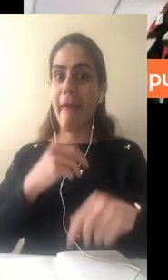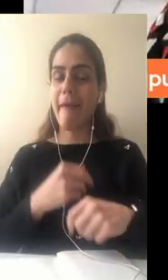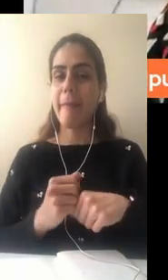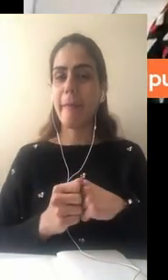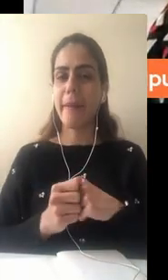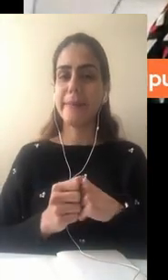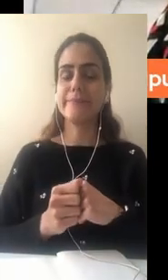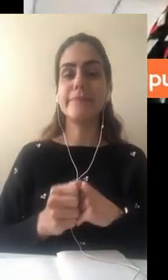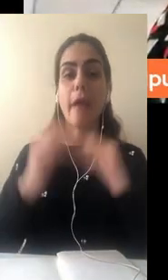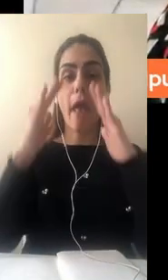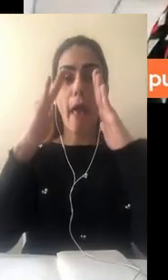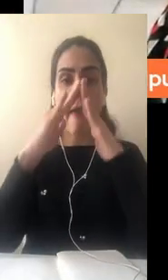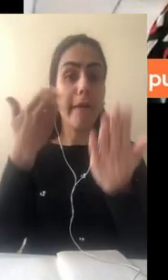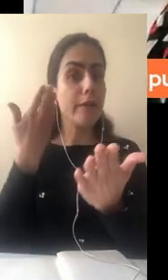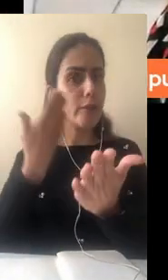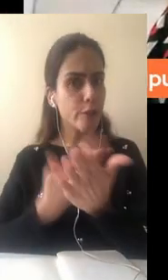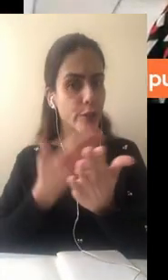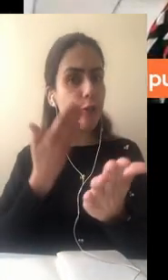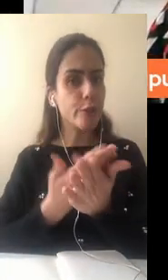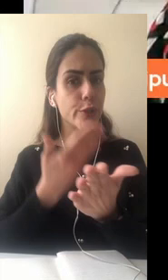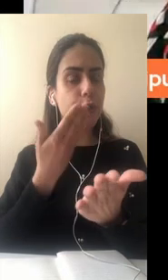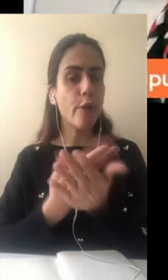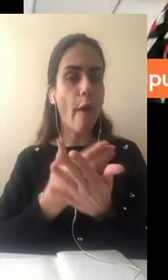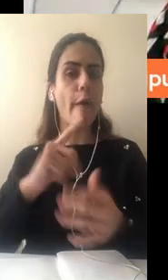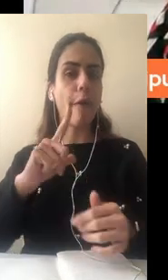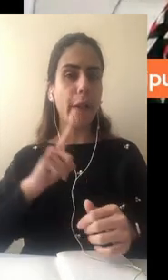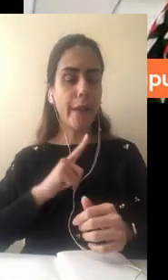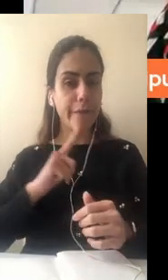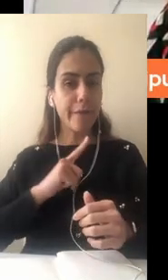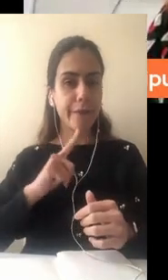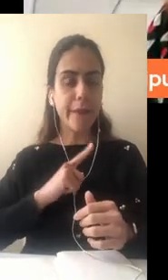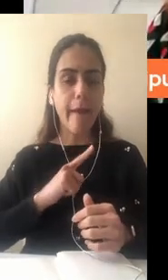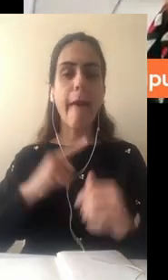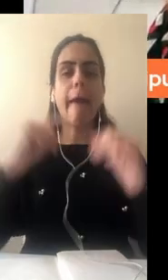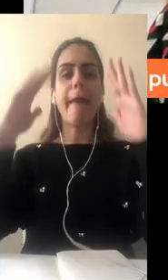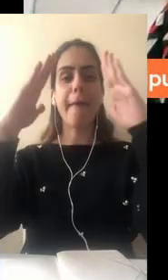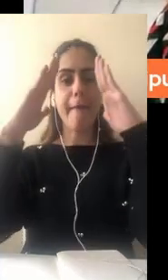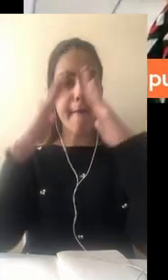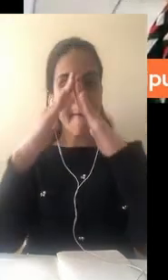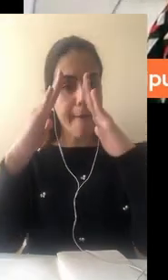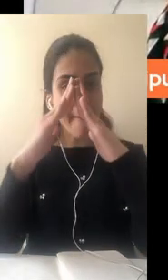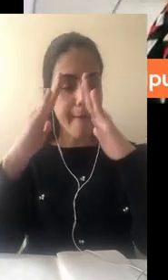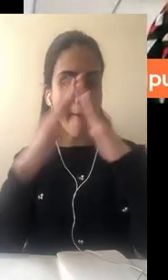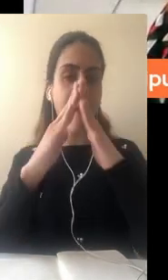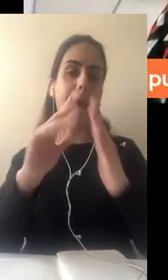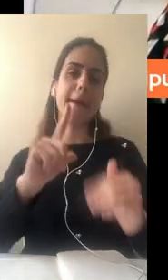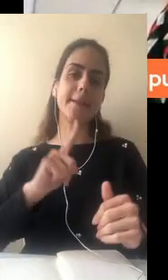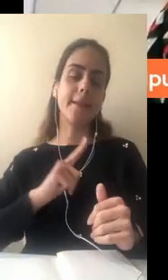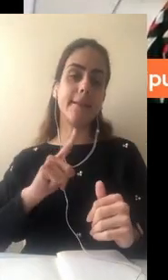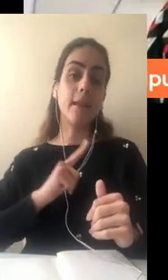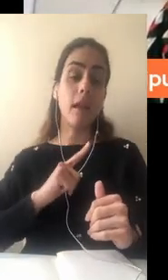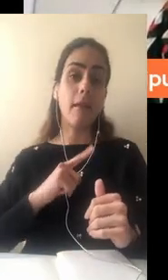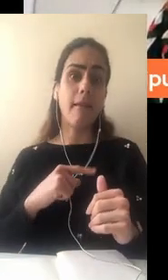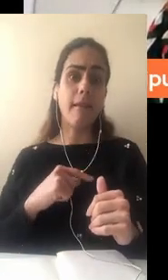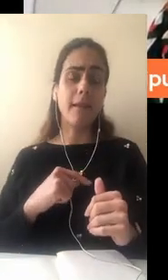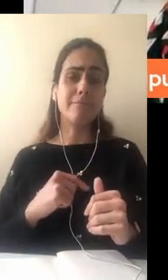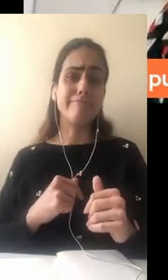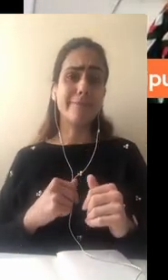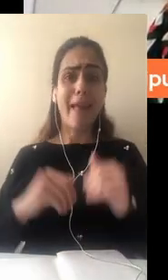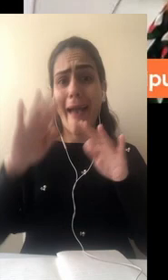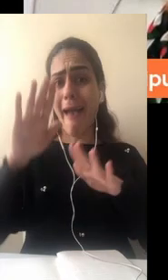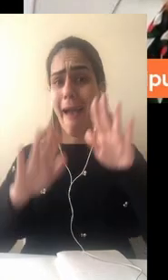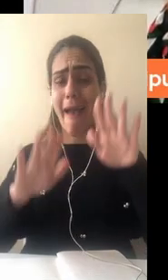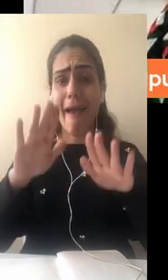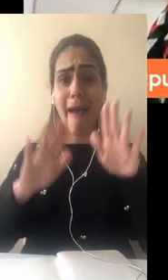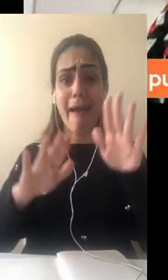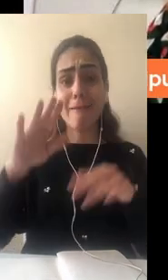falado, né, vivido em todas as escolas, né, nos condomínios, nos prédios, e os pais